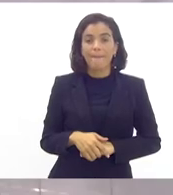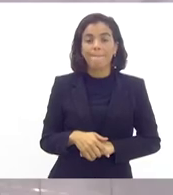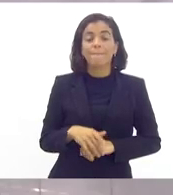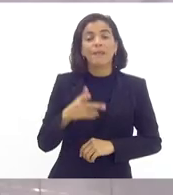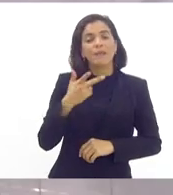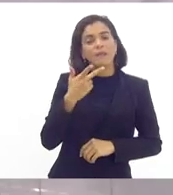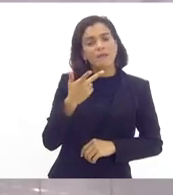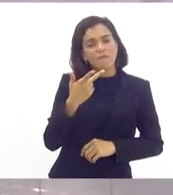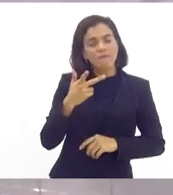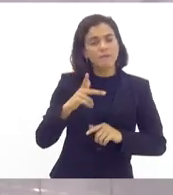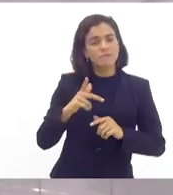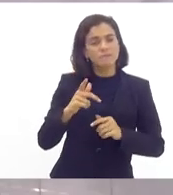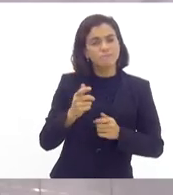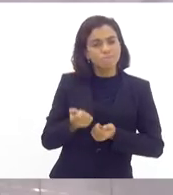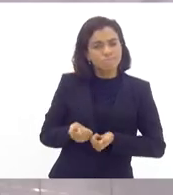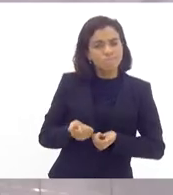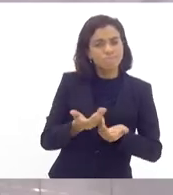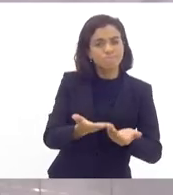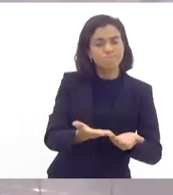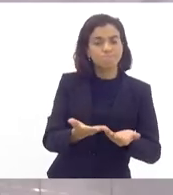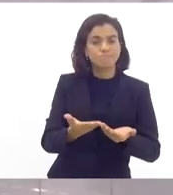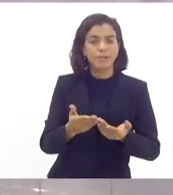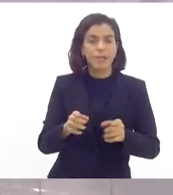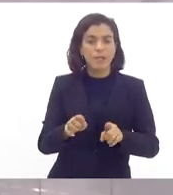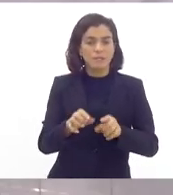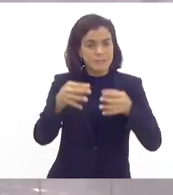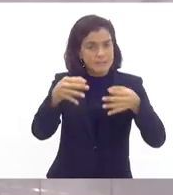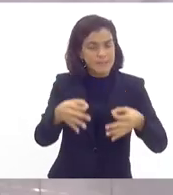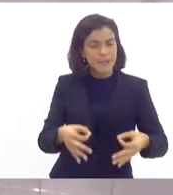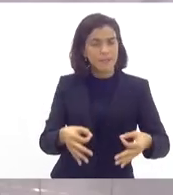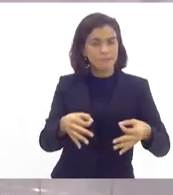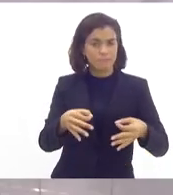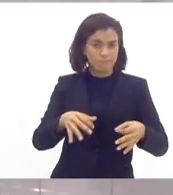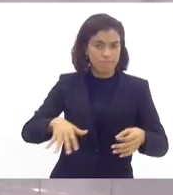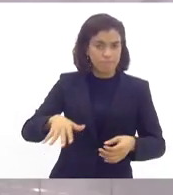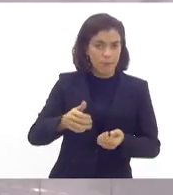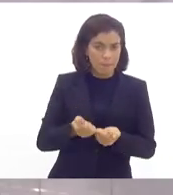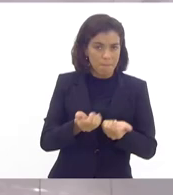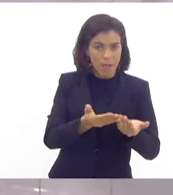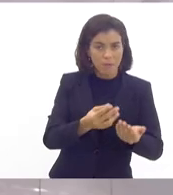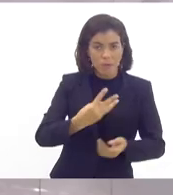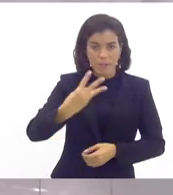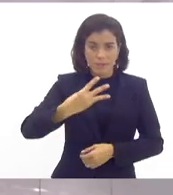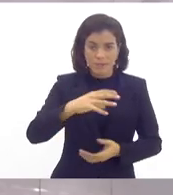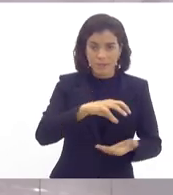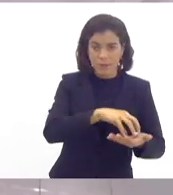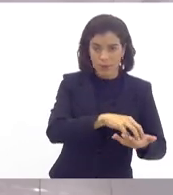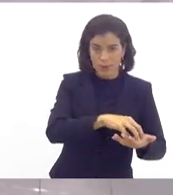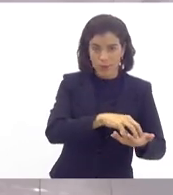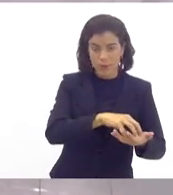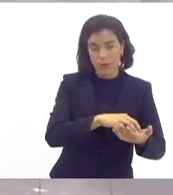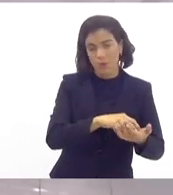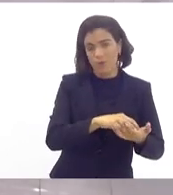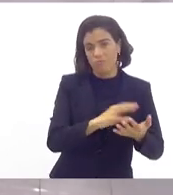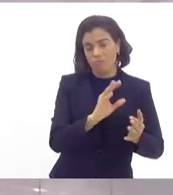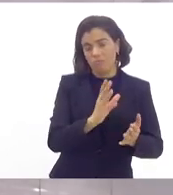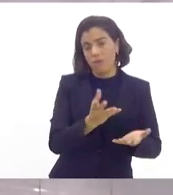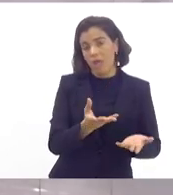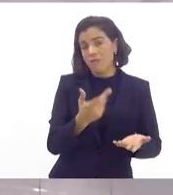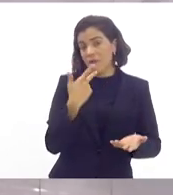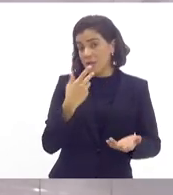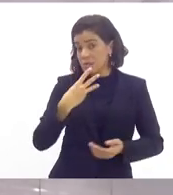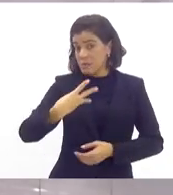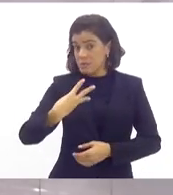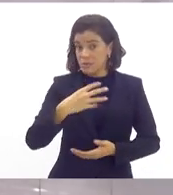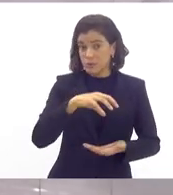Que fazem benefício, que fazem jus ao benefício gerado pelo terceiro setor. Então, A gente está falando do